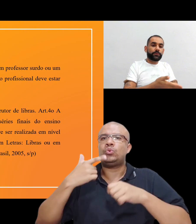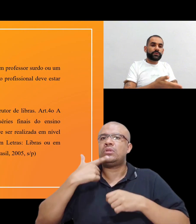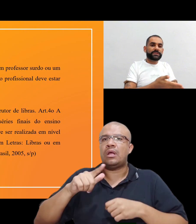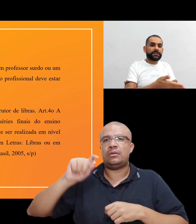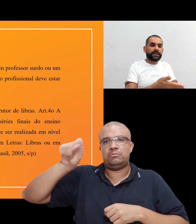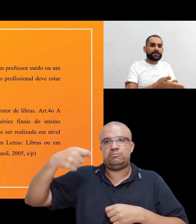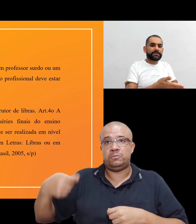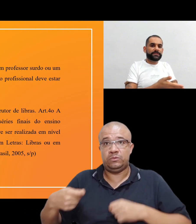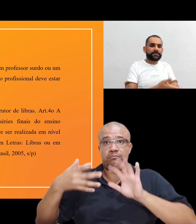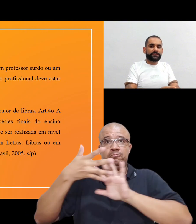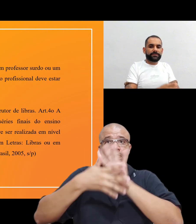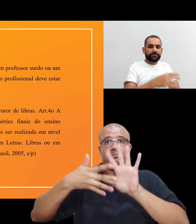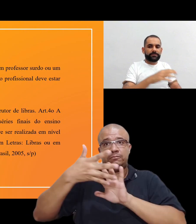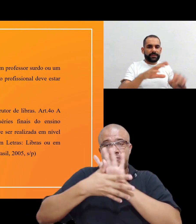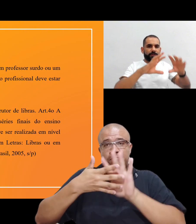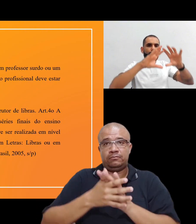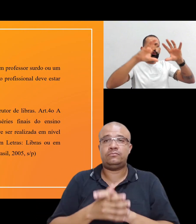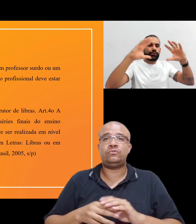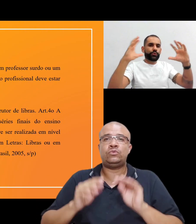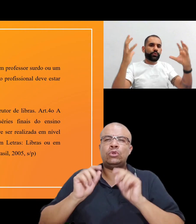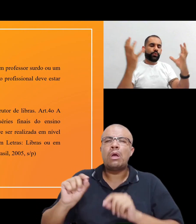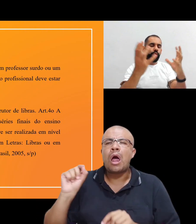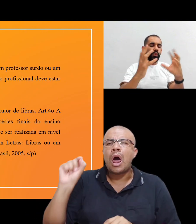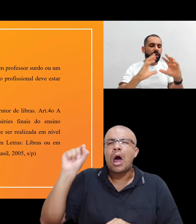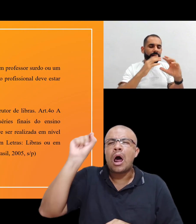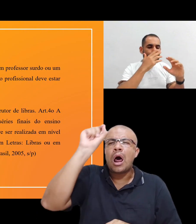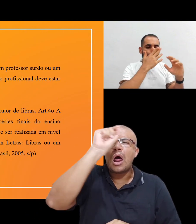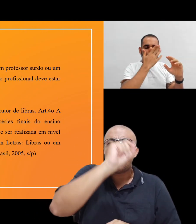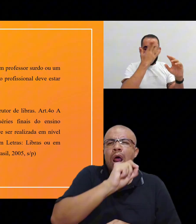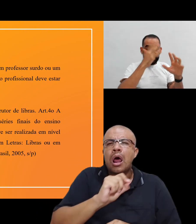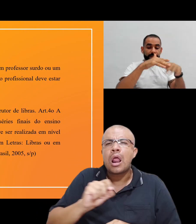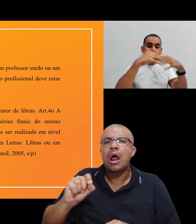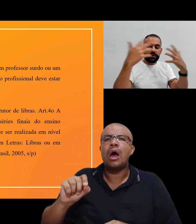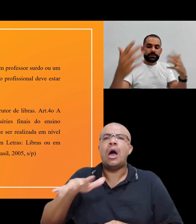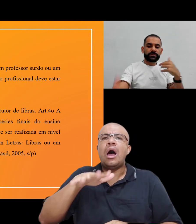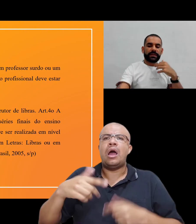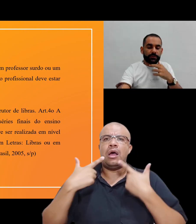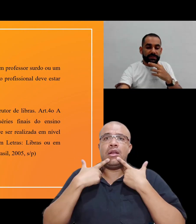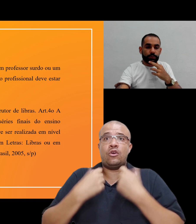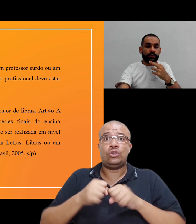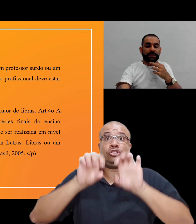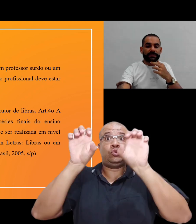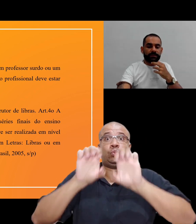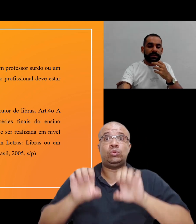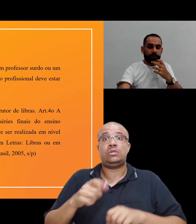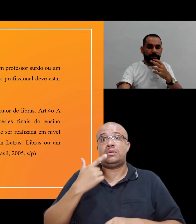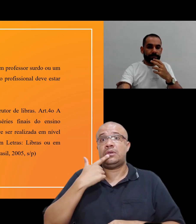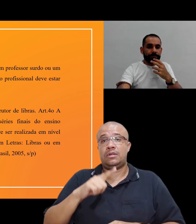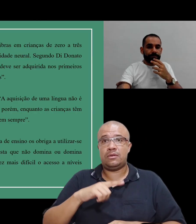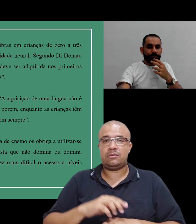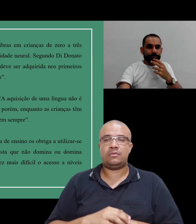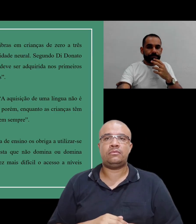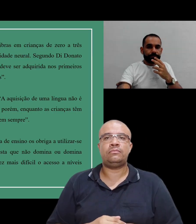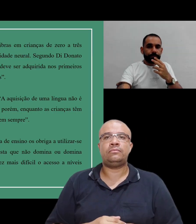estrutura da língua de sinais, né? Todo o campo linguístico dela, toda a estruturação da